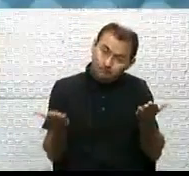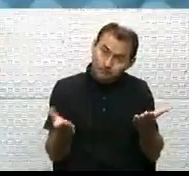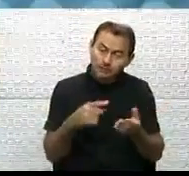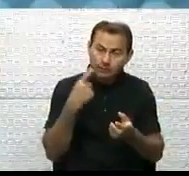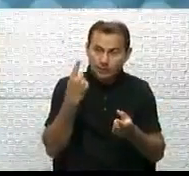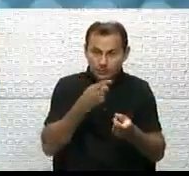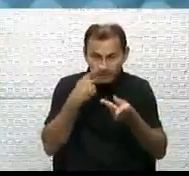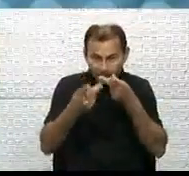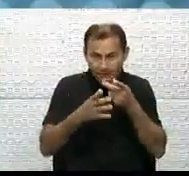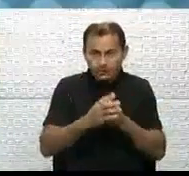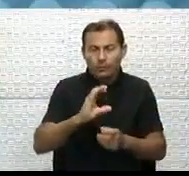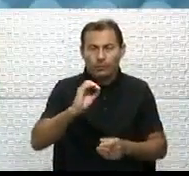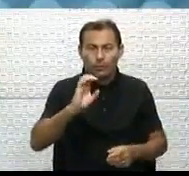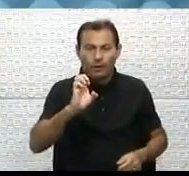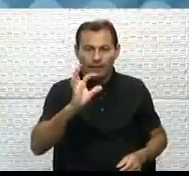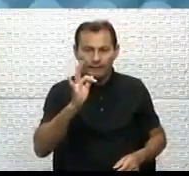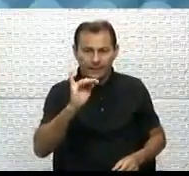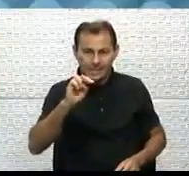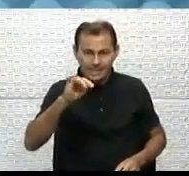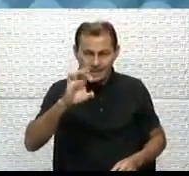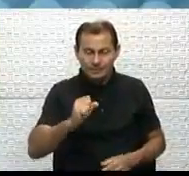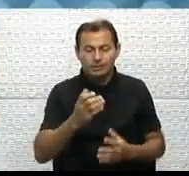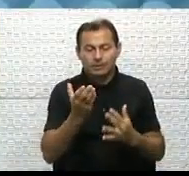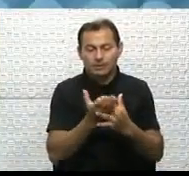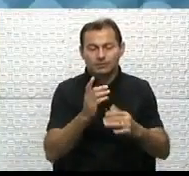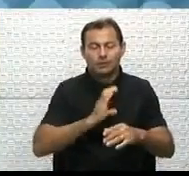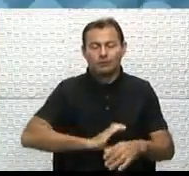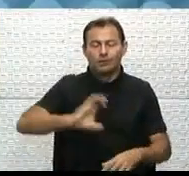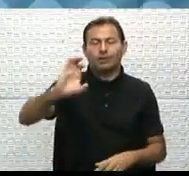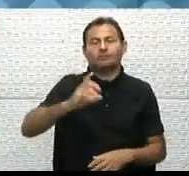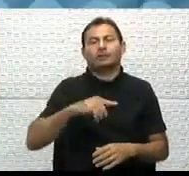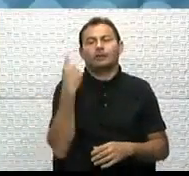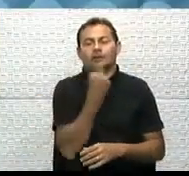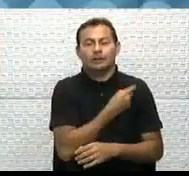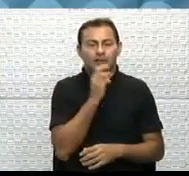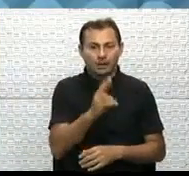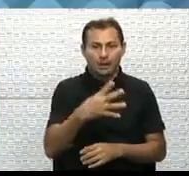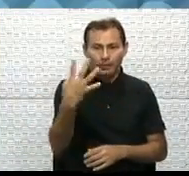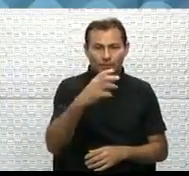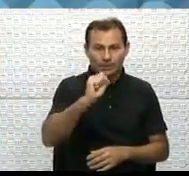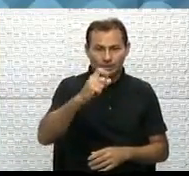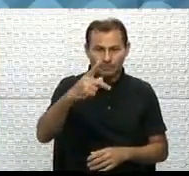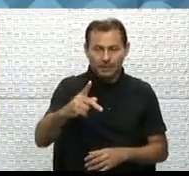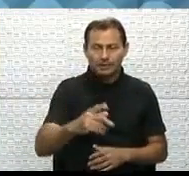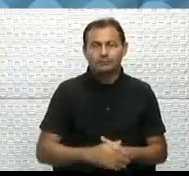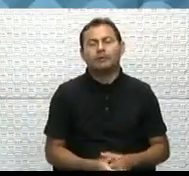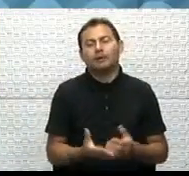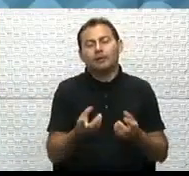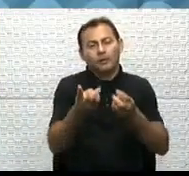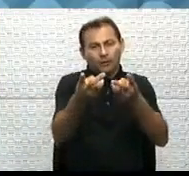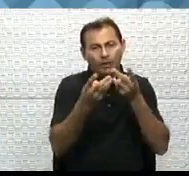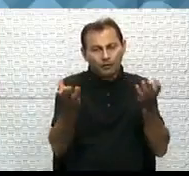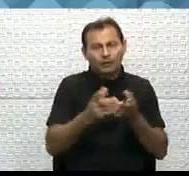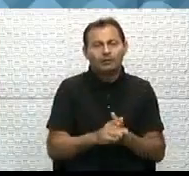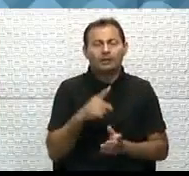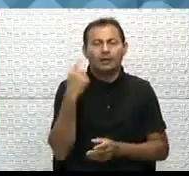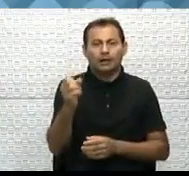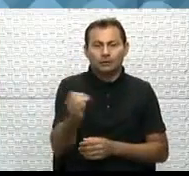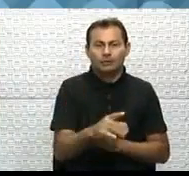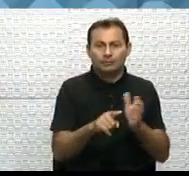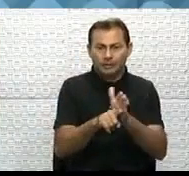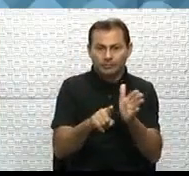então, tratando do coeficiente de determinação e do intervalo de confiança, nós resolvemos a quarta situação problema e eu convido você agora a